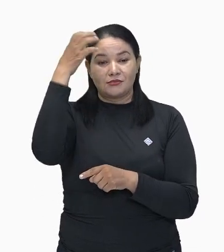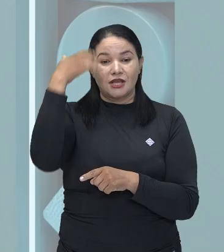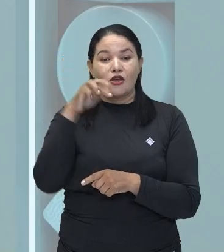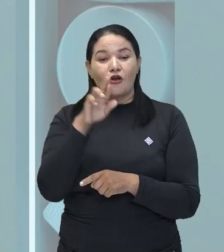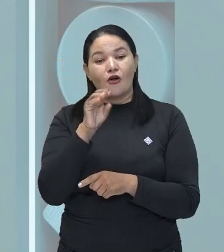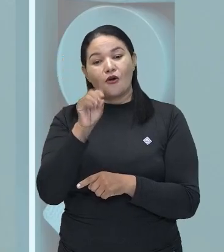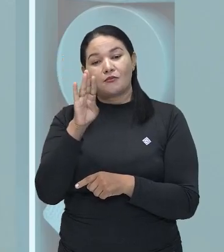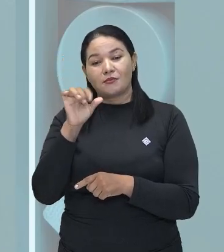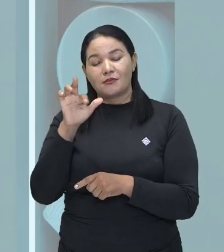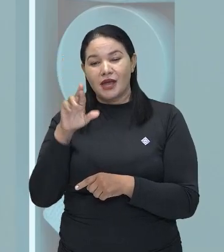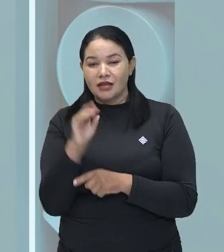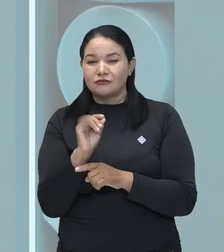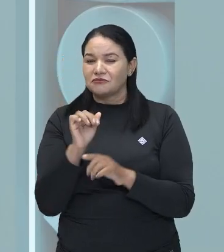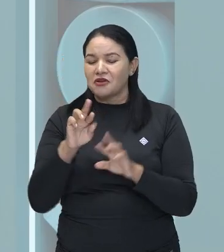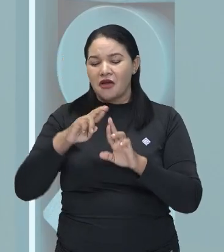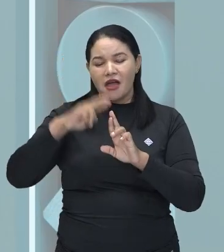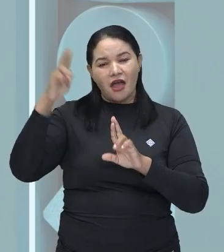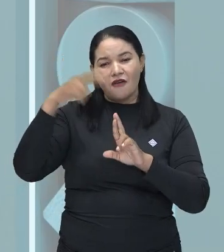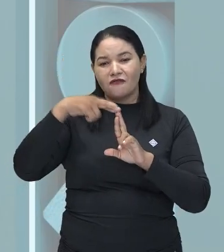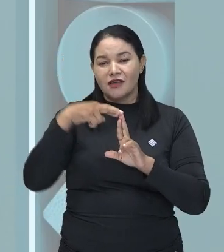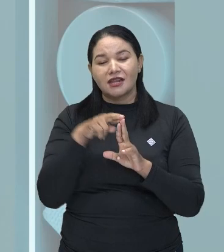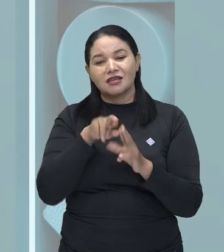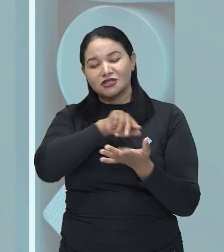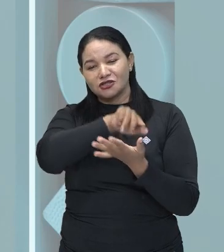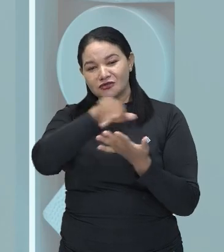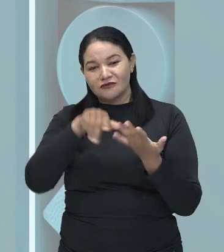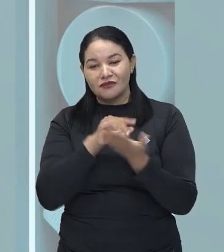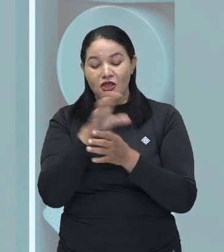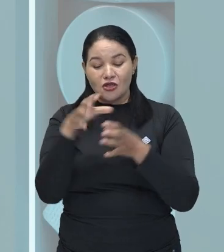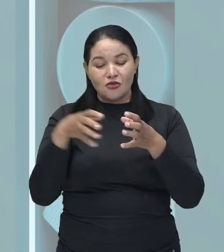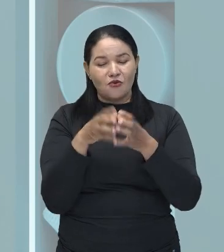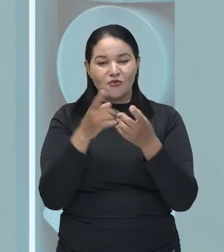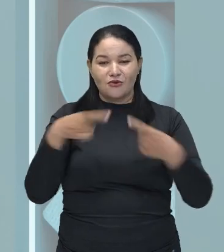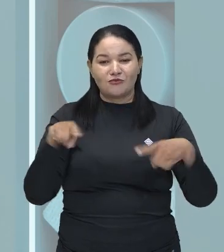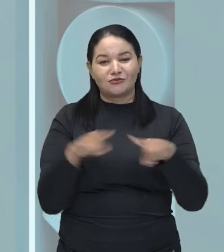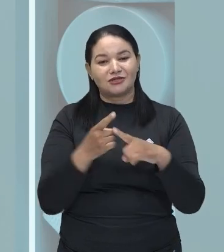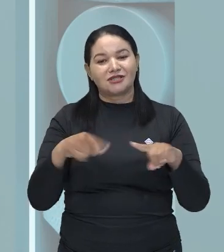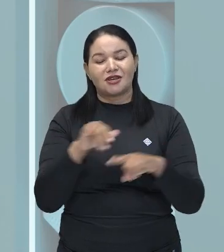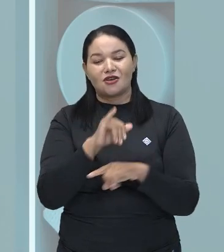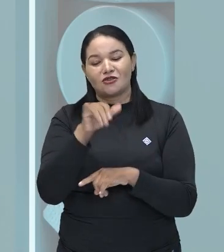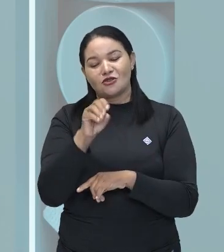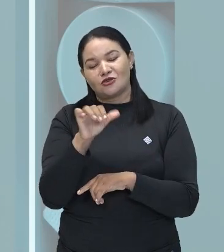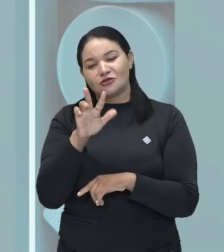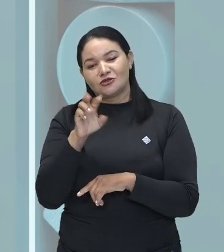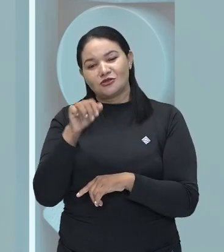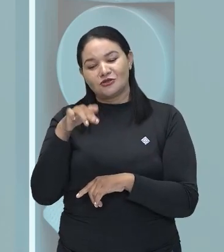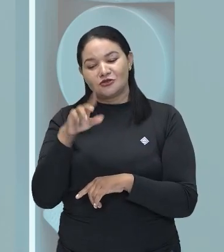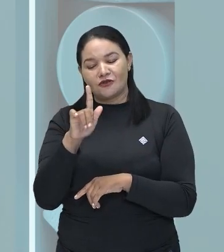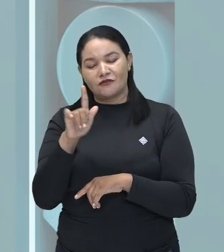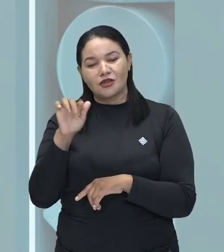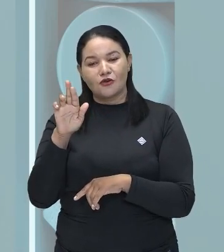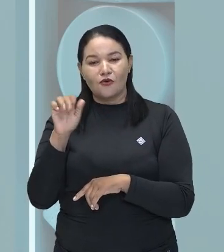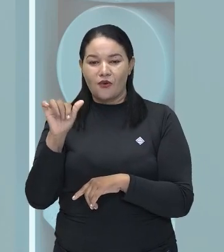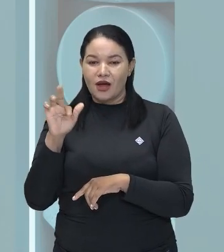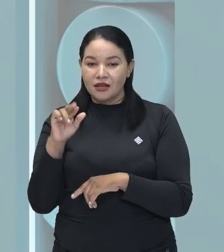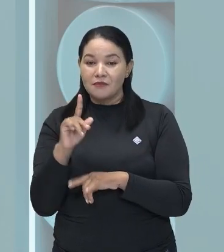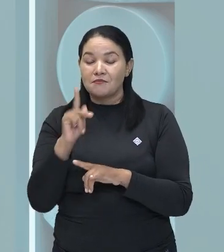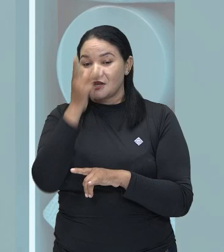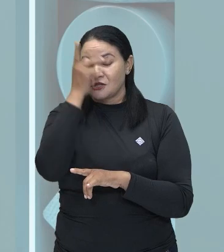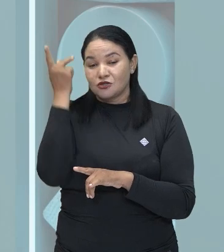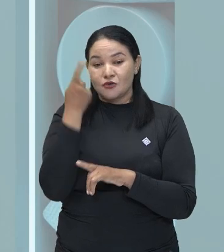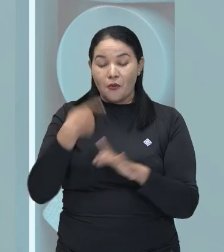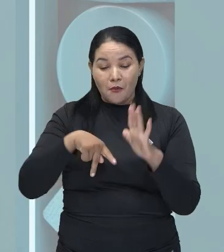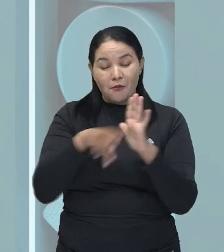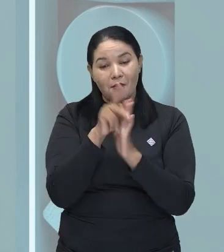que são referências desse movimento da Jovem Guarda, né? Essas pessoas, elas fizeram parte da identidade da